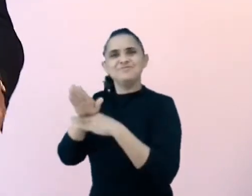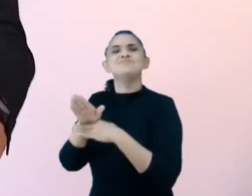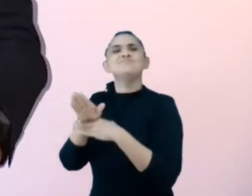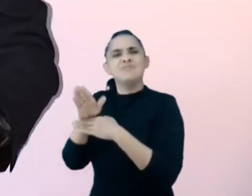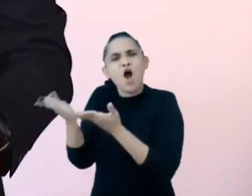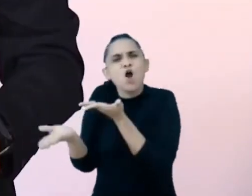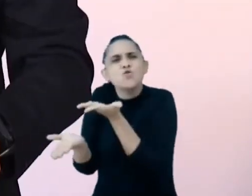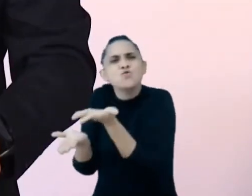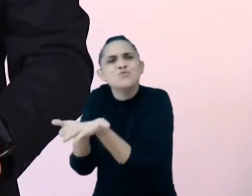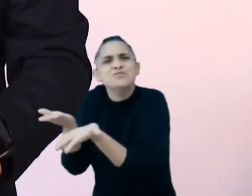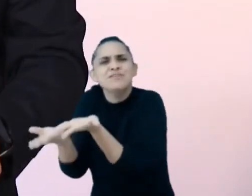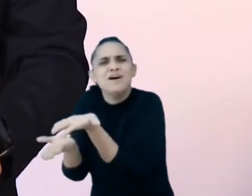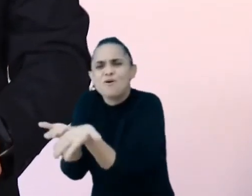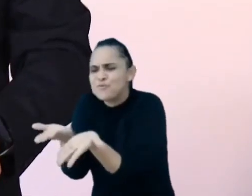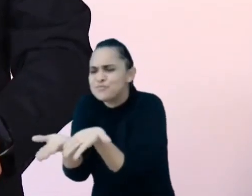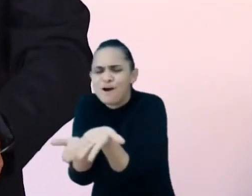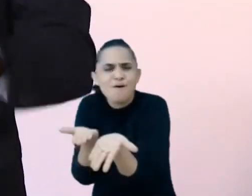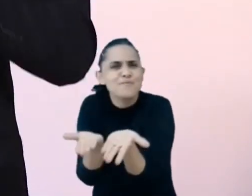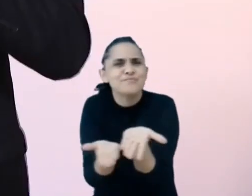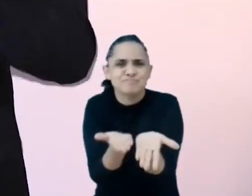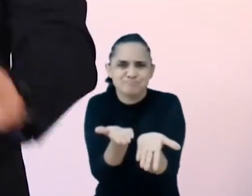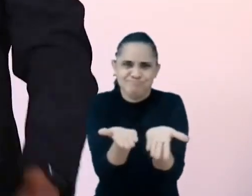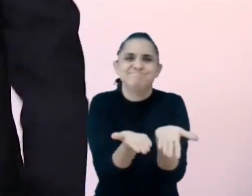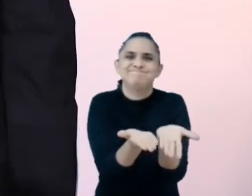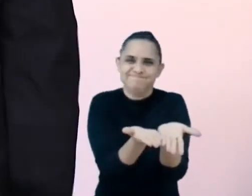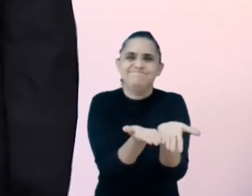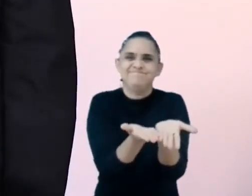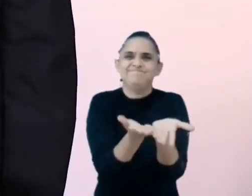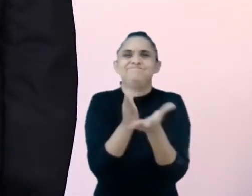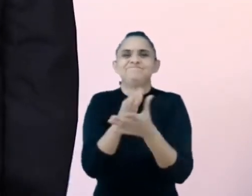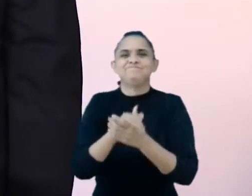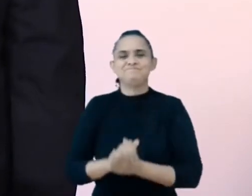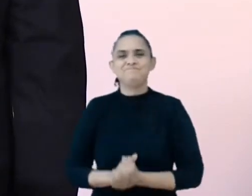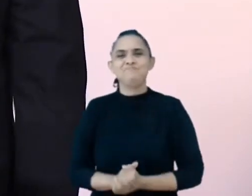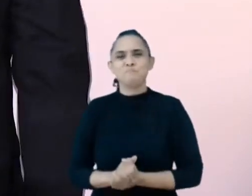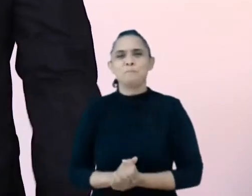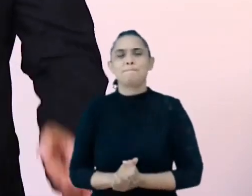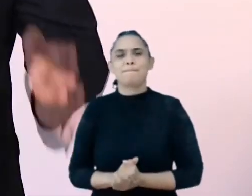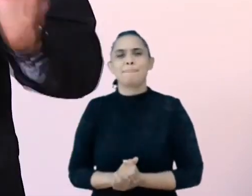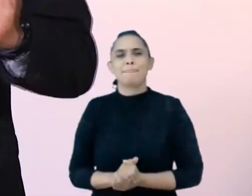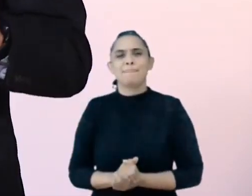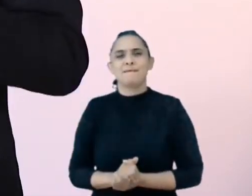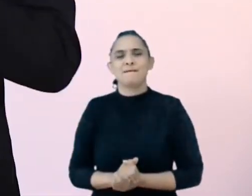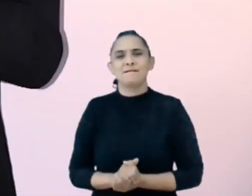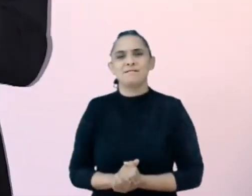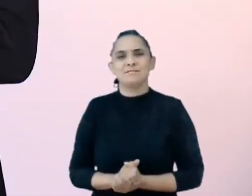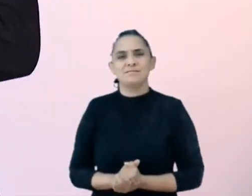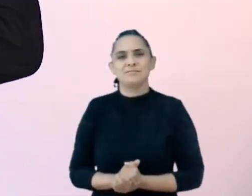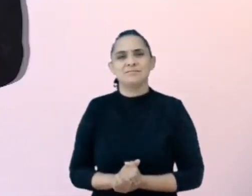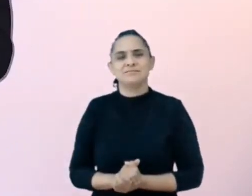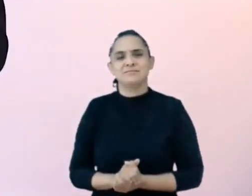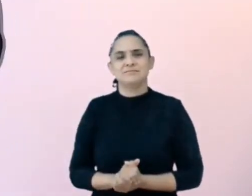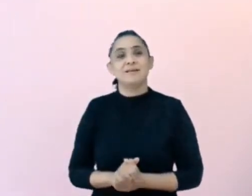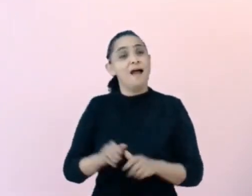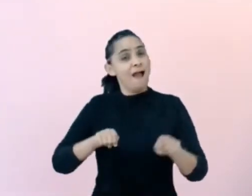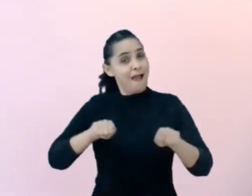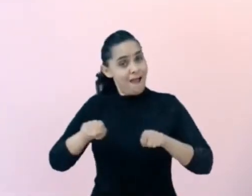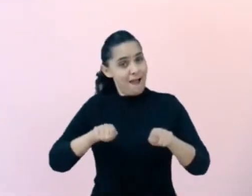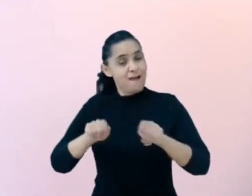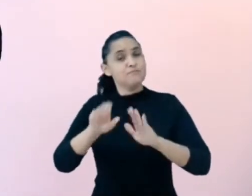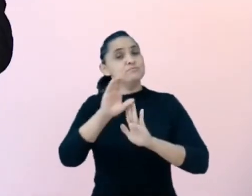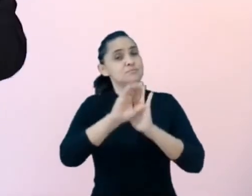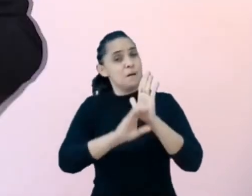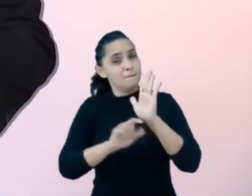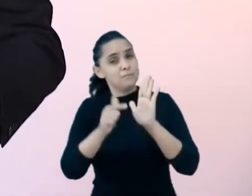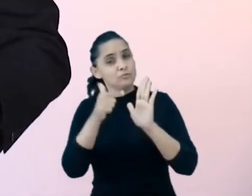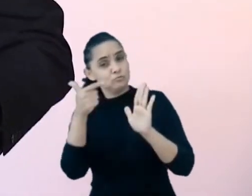de uns pelos outros. No livro de Atos, capítulo 2, dos versículos 45 ao versículo 47,